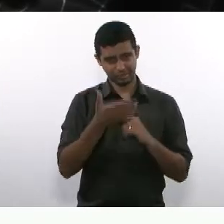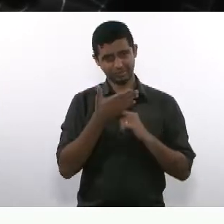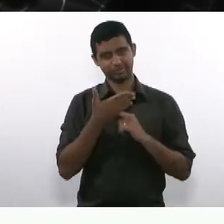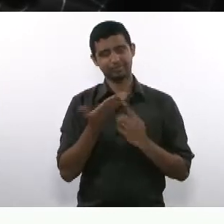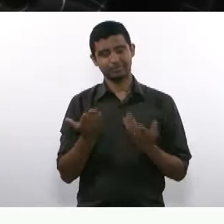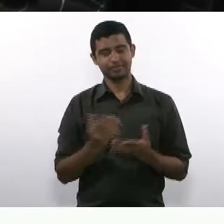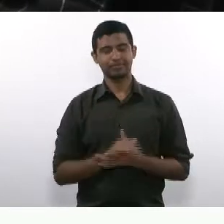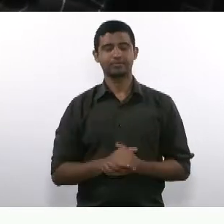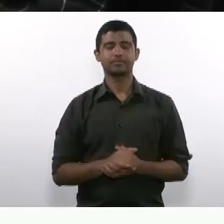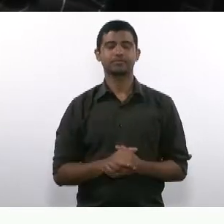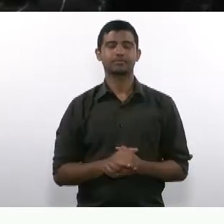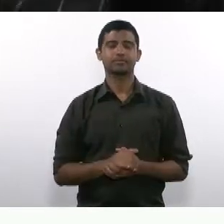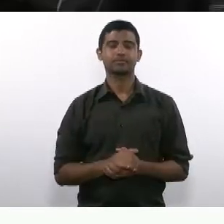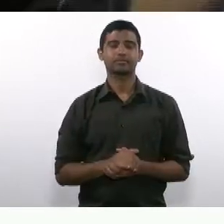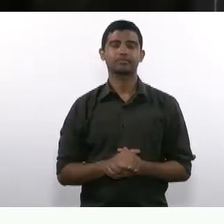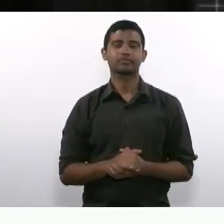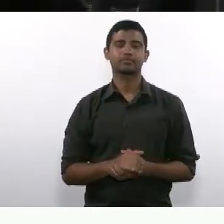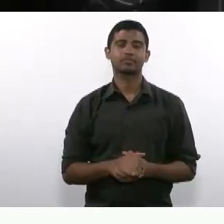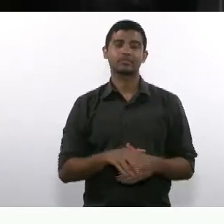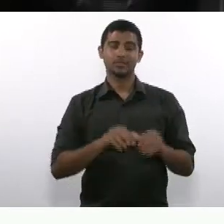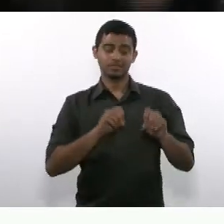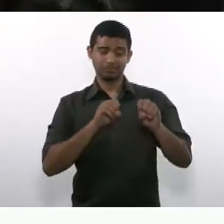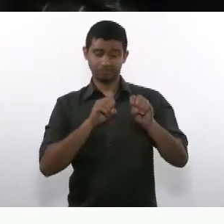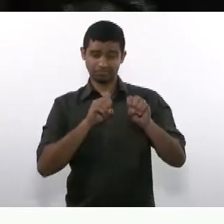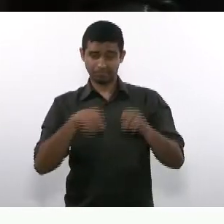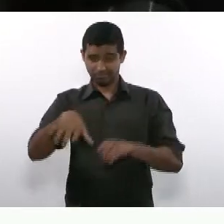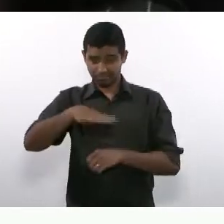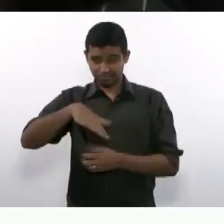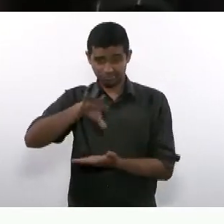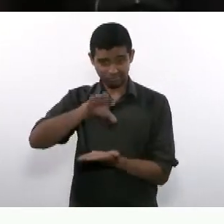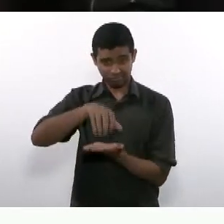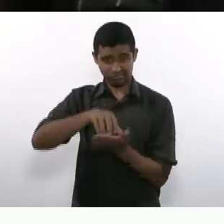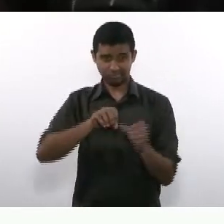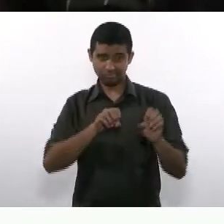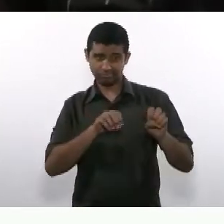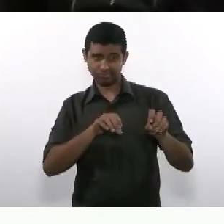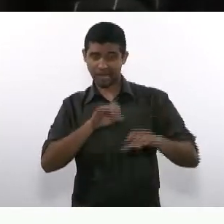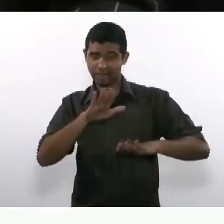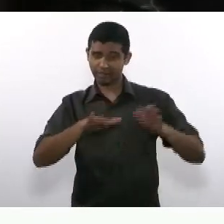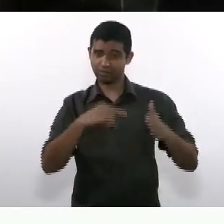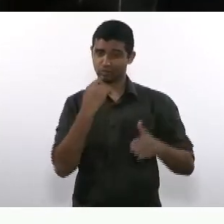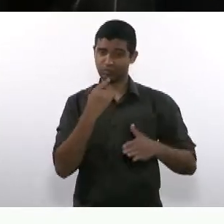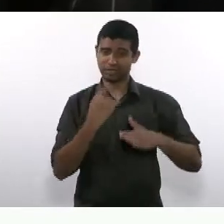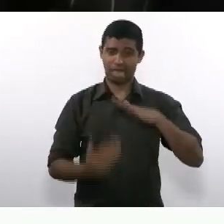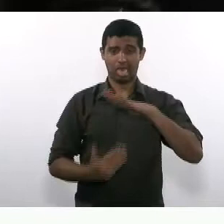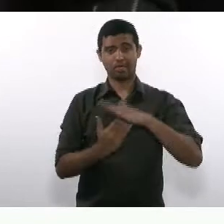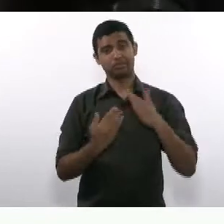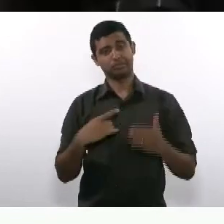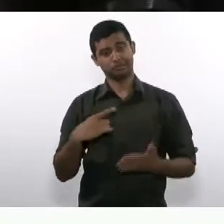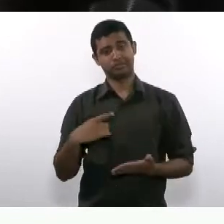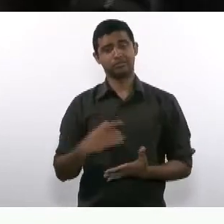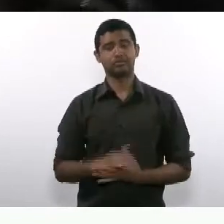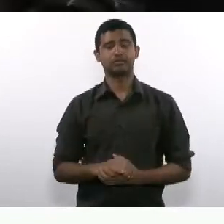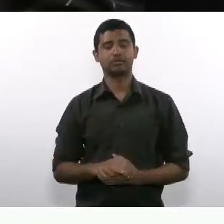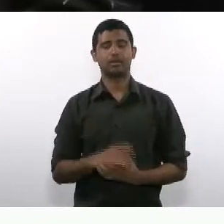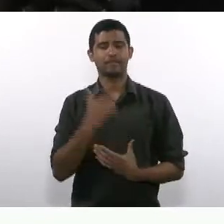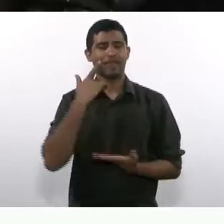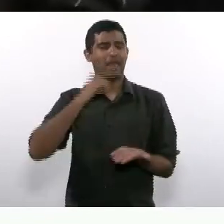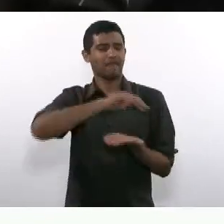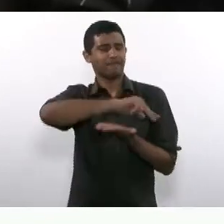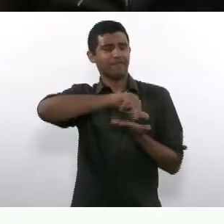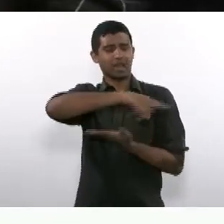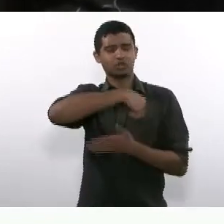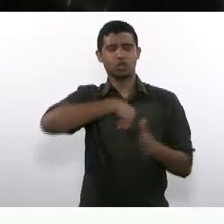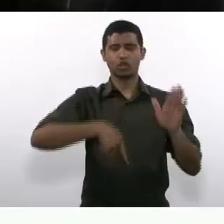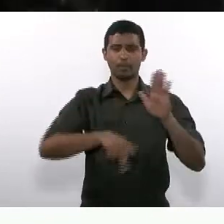exemplo, consegue não ter algumas limitações. E vários dos nossos projetos contam